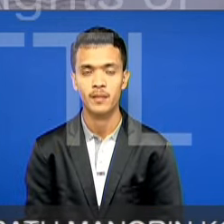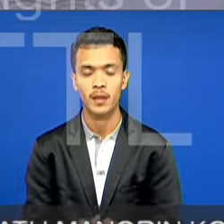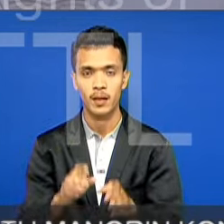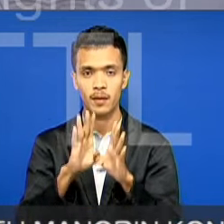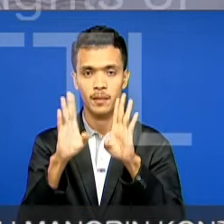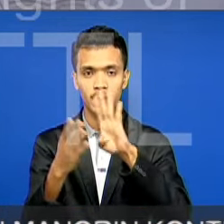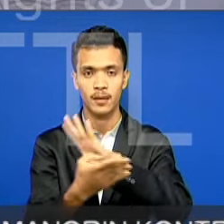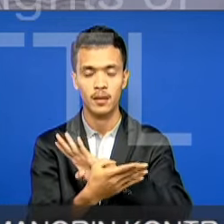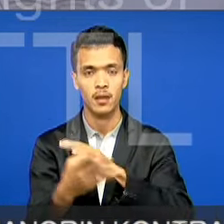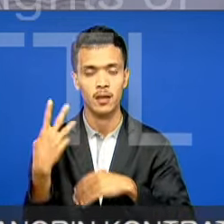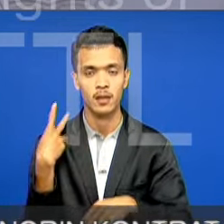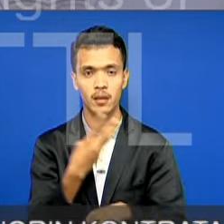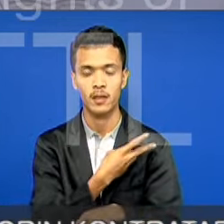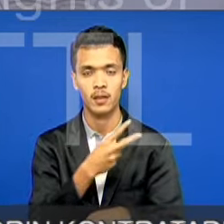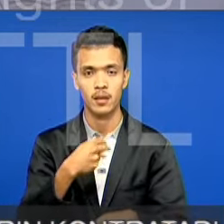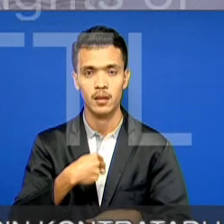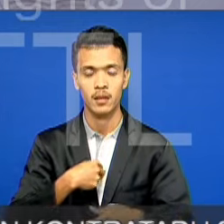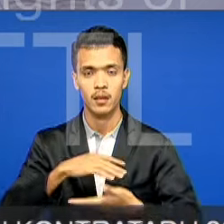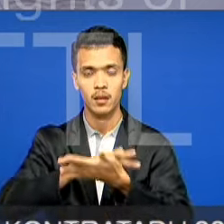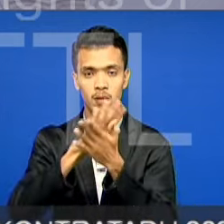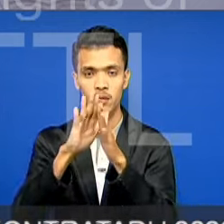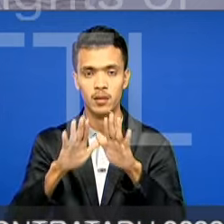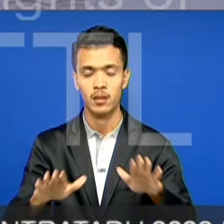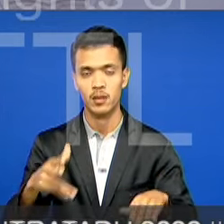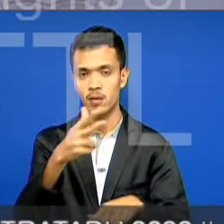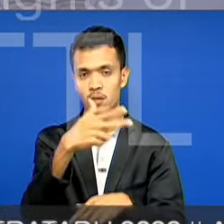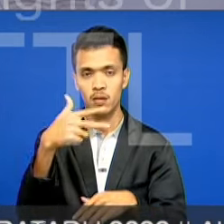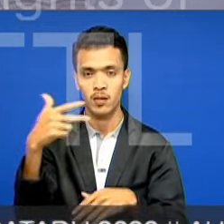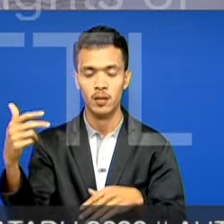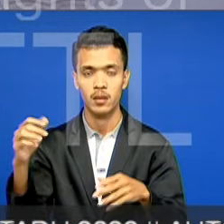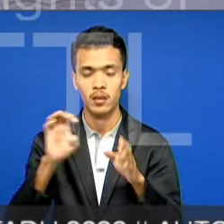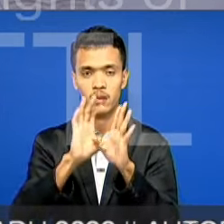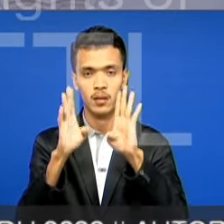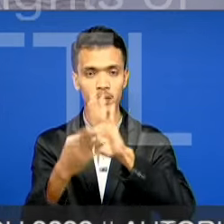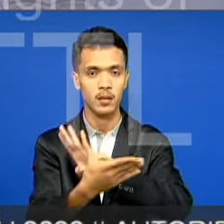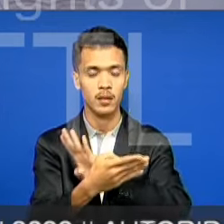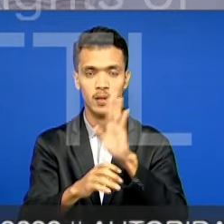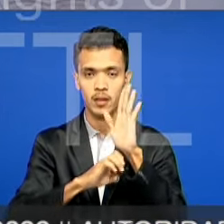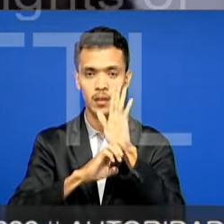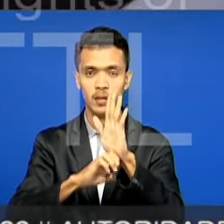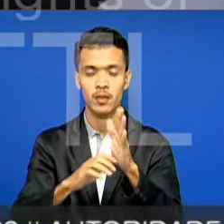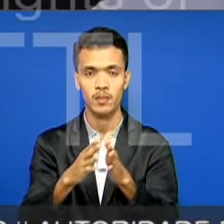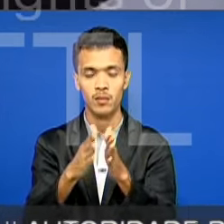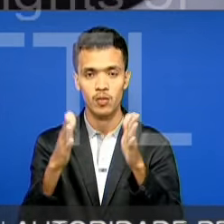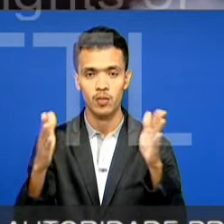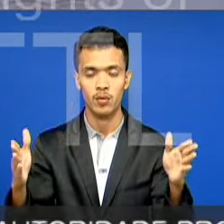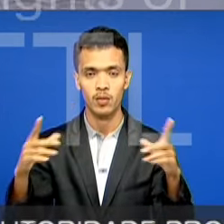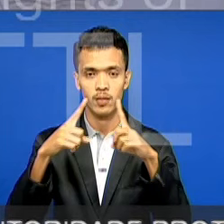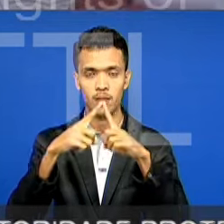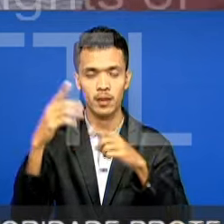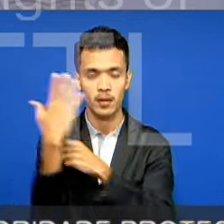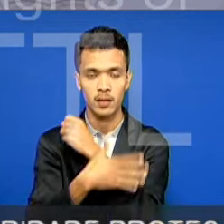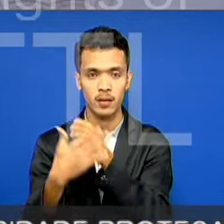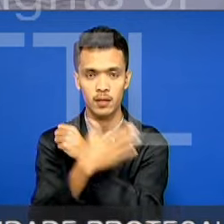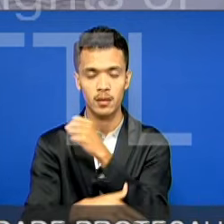Sai e tem reconciliação com a Indonésia, sai no dar exemplo bom, teve-se e a rebar que teve-se